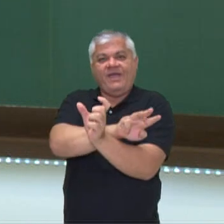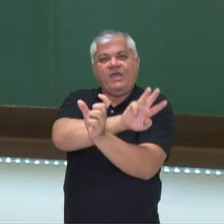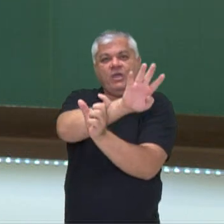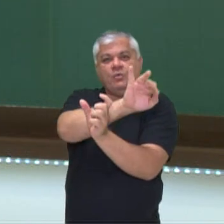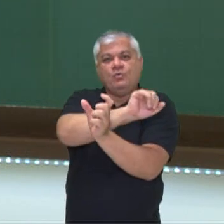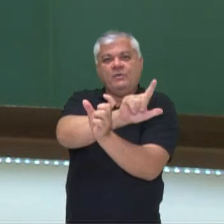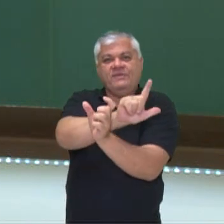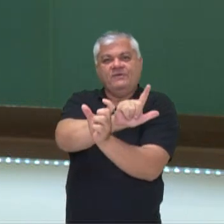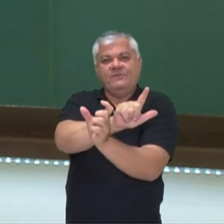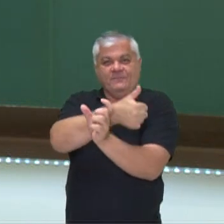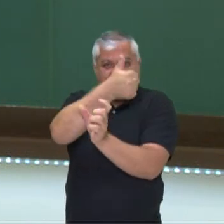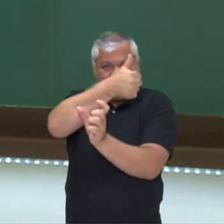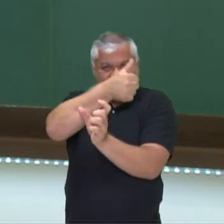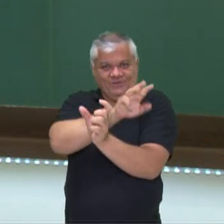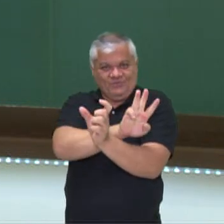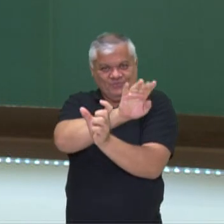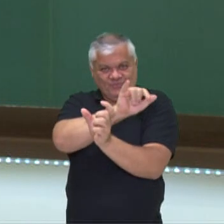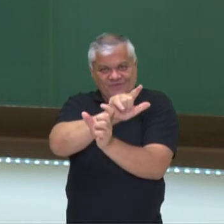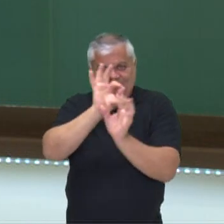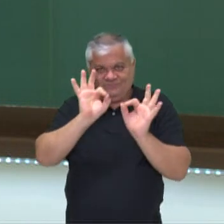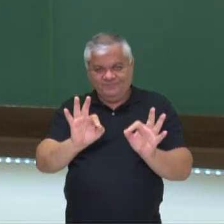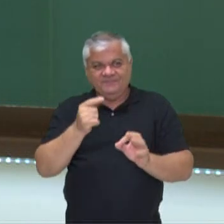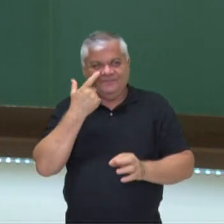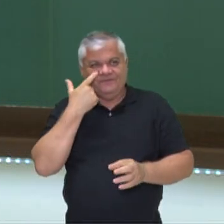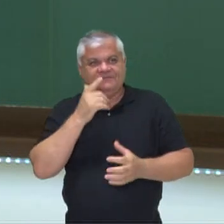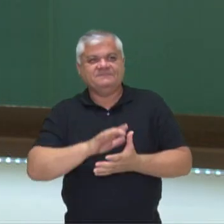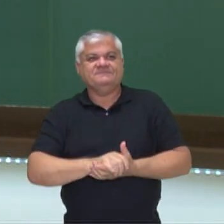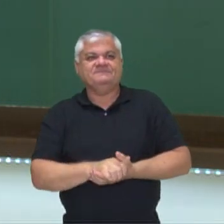estaria à frente do sujeito. Vamos ver como que ficou?